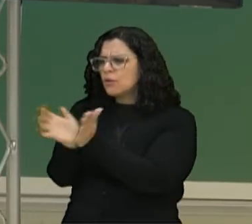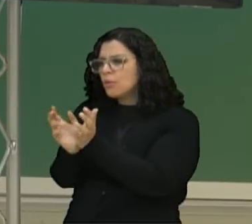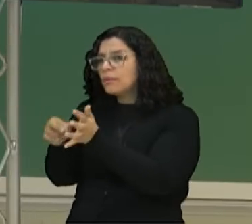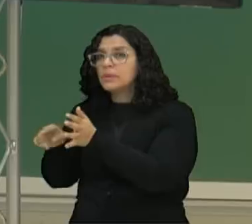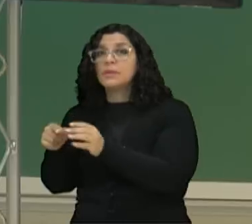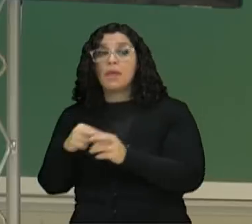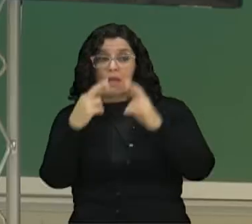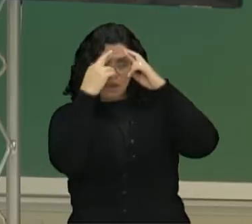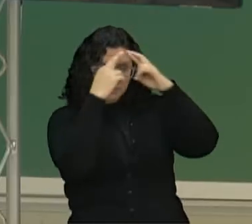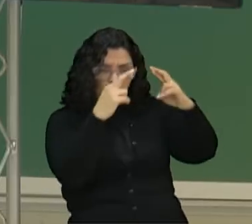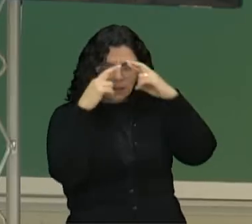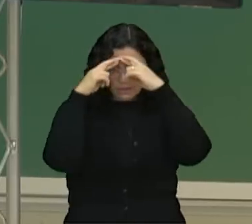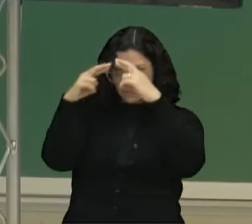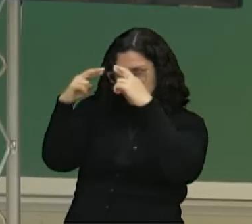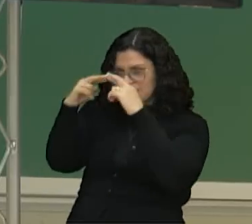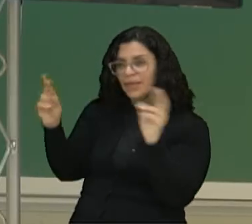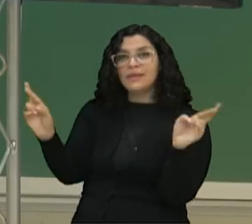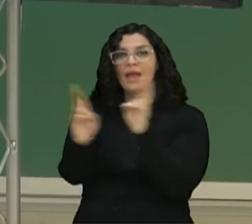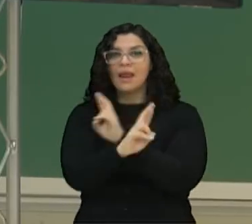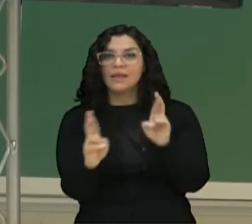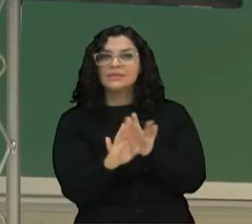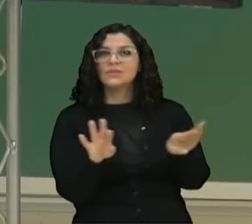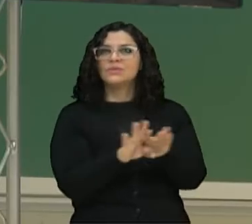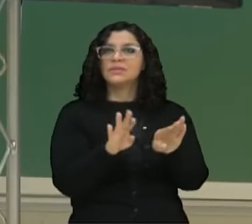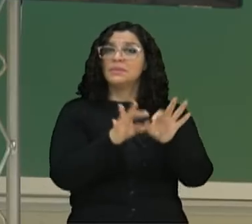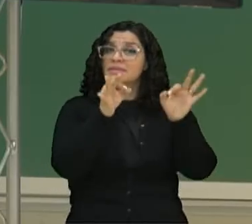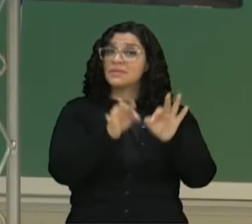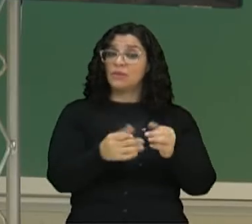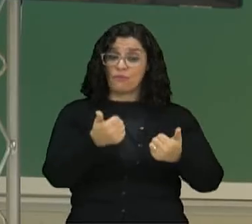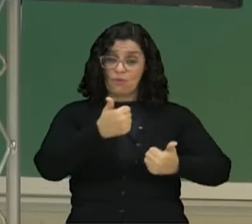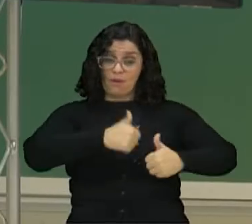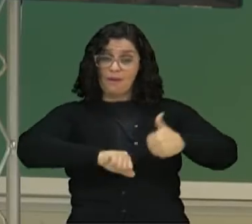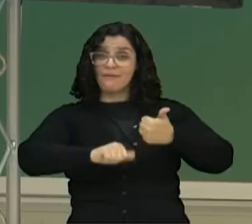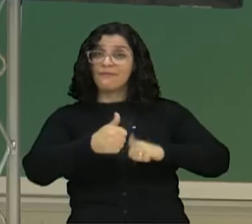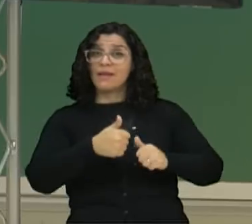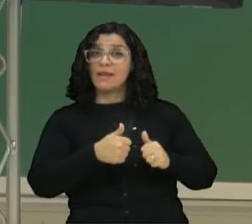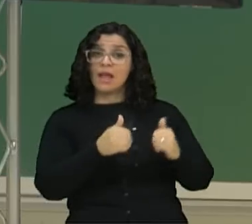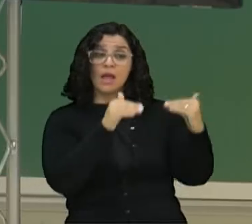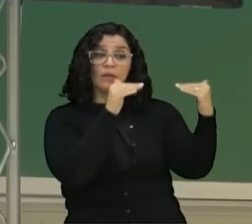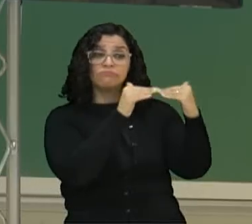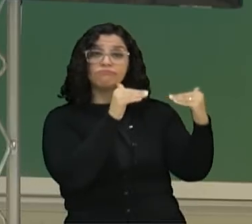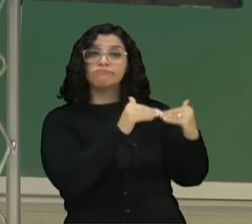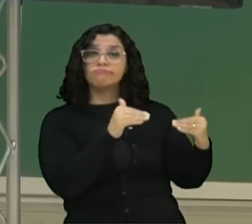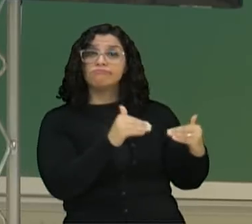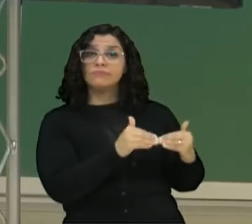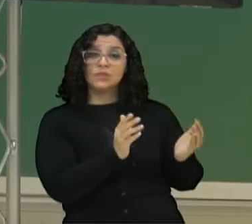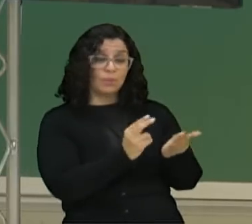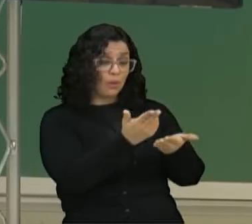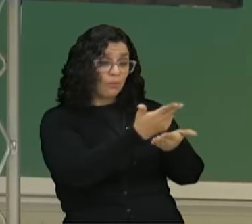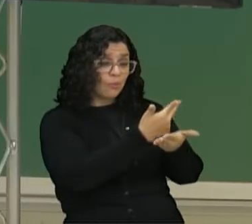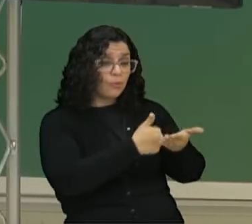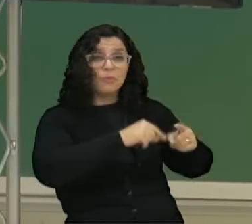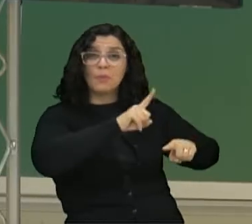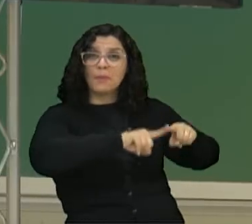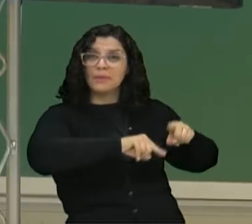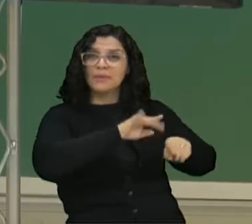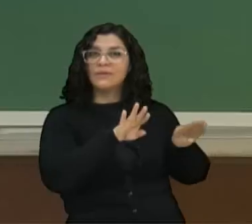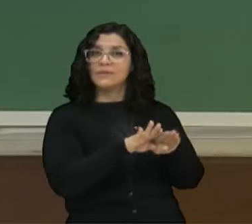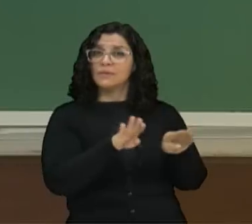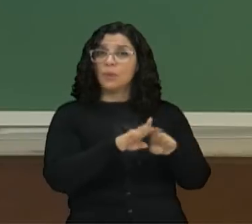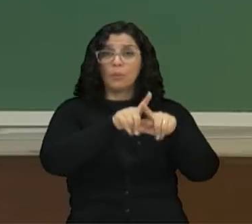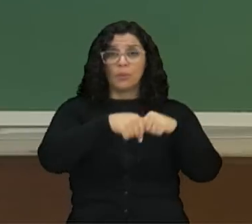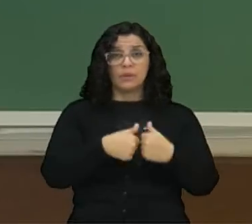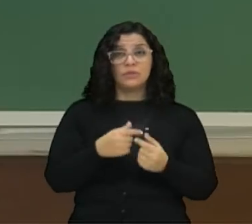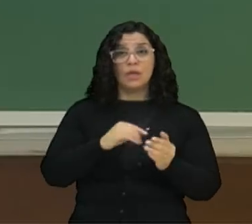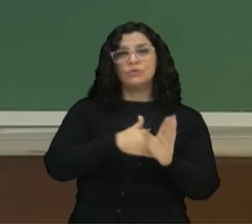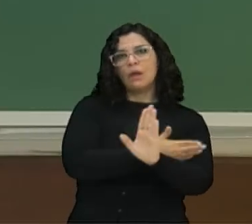respeita o outro e é uma competição justa, porque você vai ser avaliado, digamos assim, de acordo com a sua categoria. Então é bacana porque é